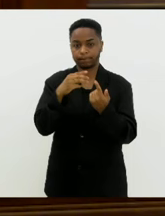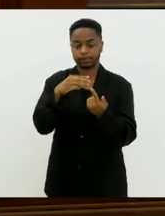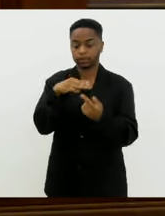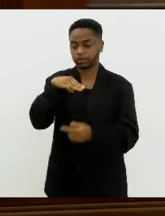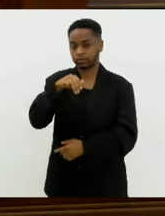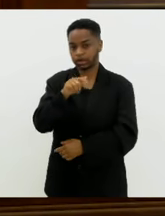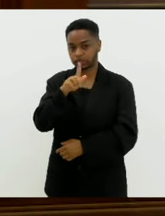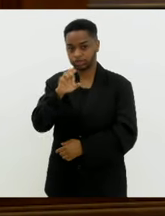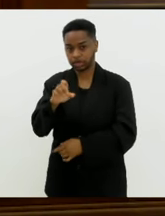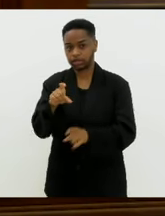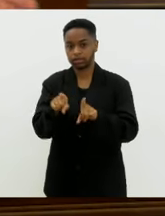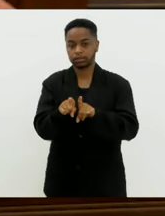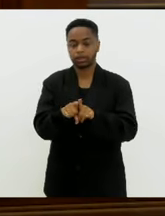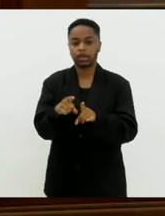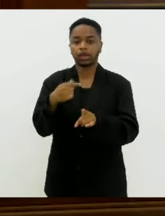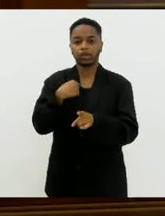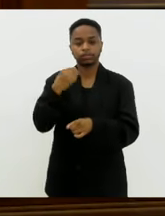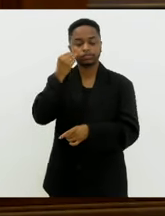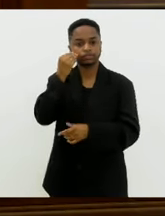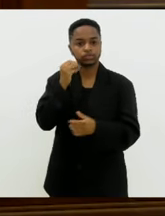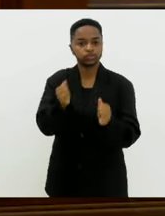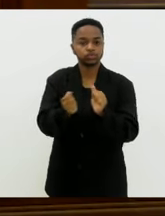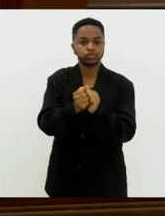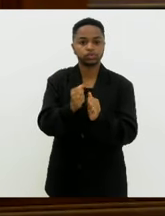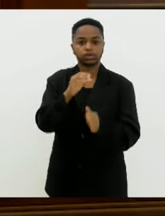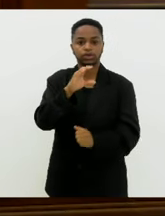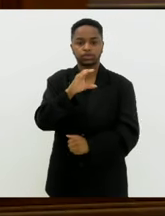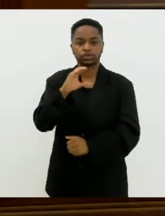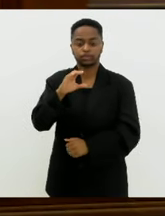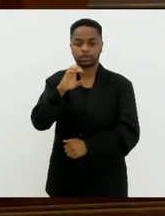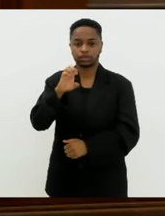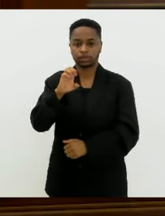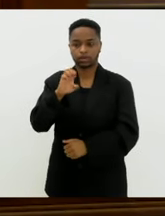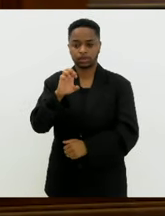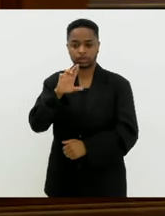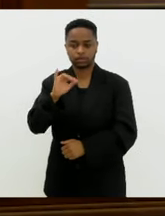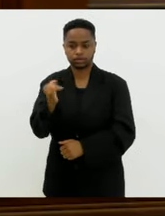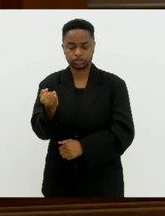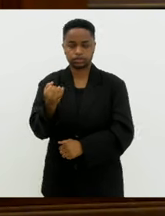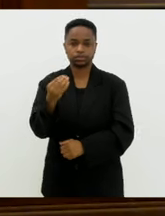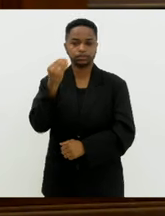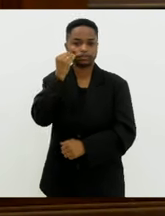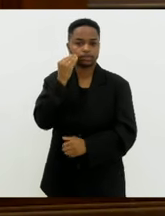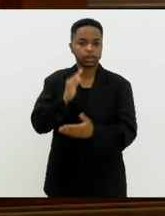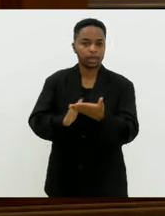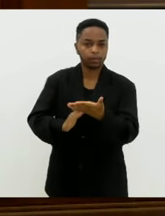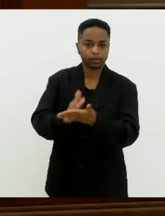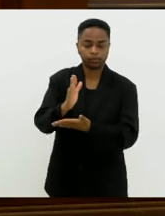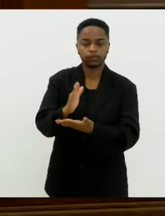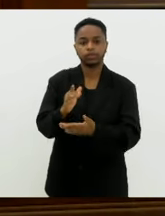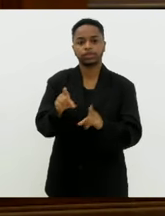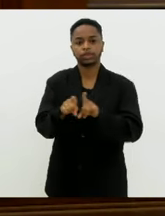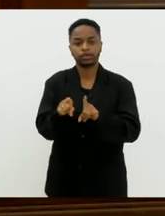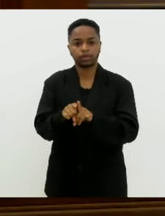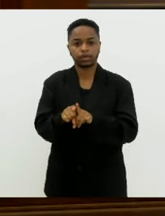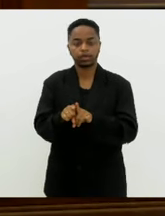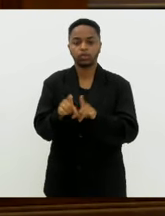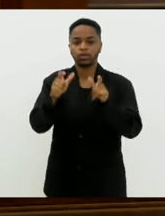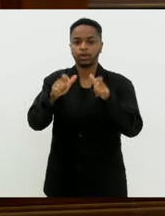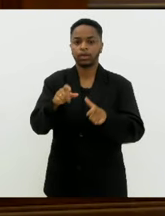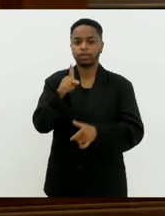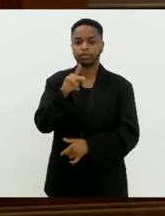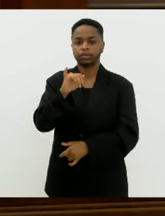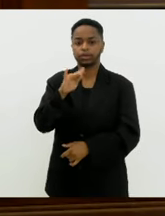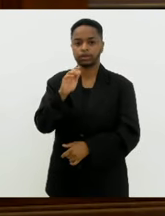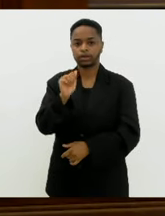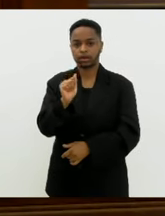a universidade, com a Fundação CCERJ, para aprovar mais um módulo em Piabetá, mas